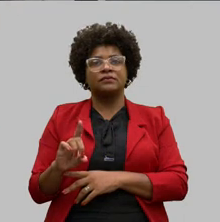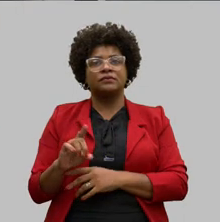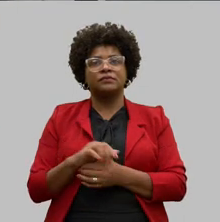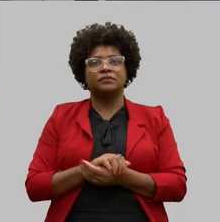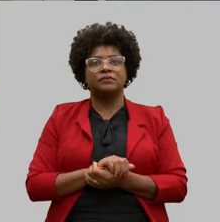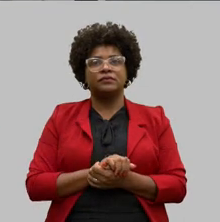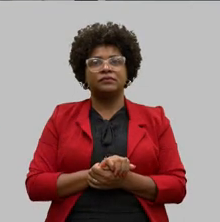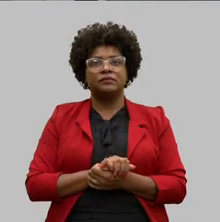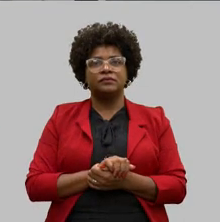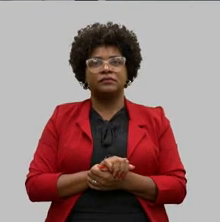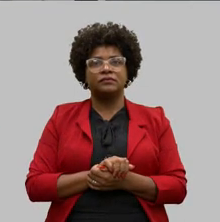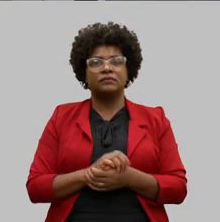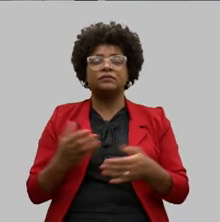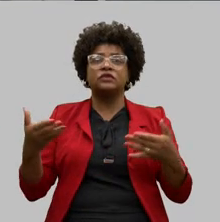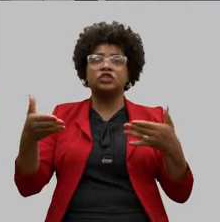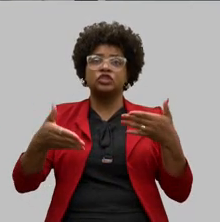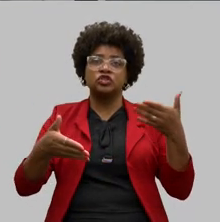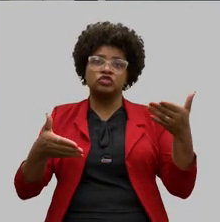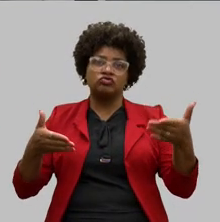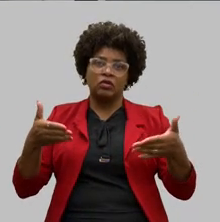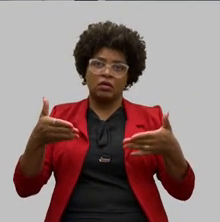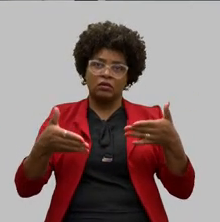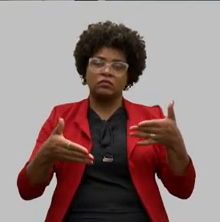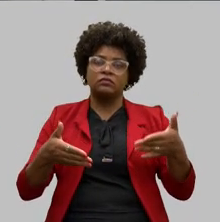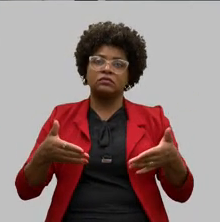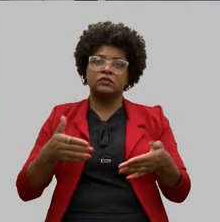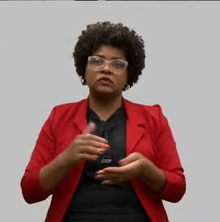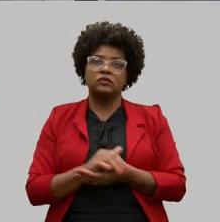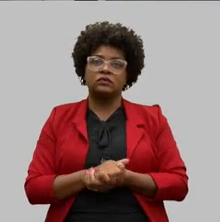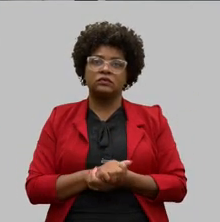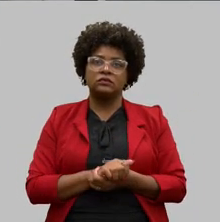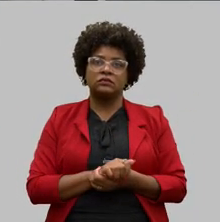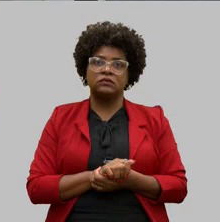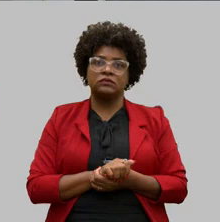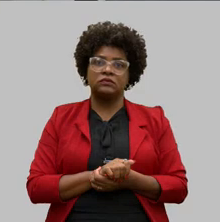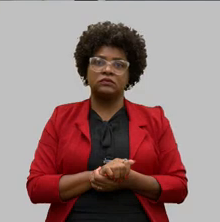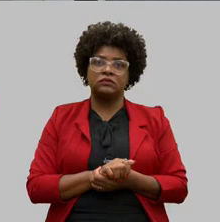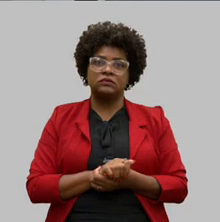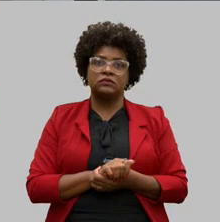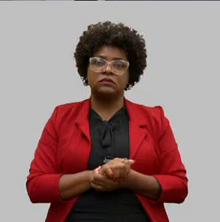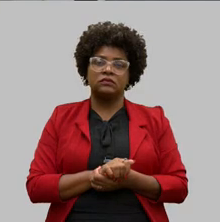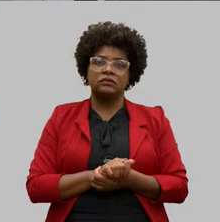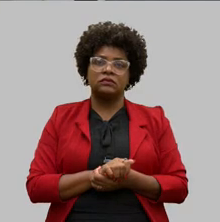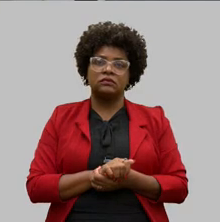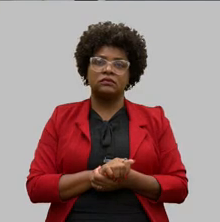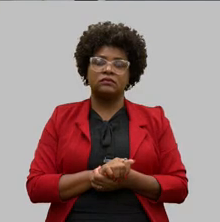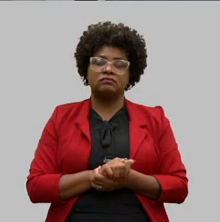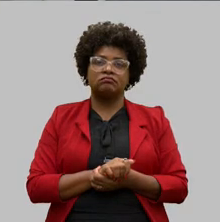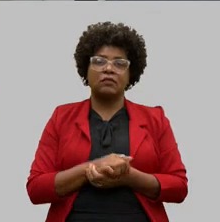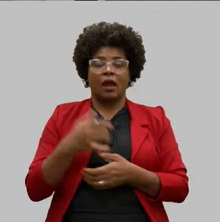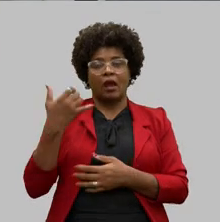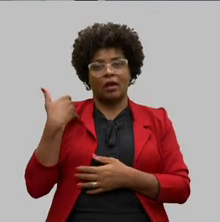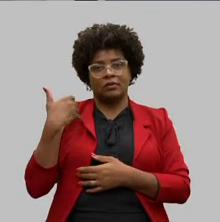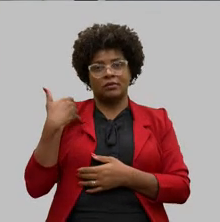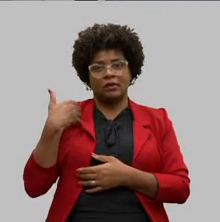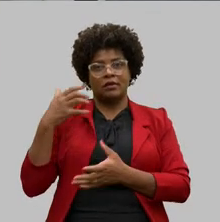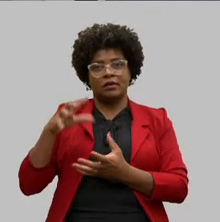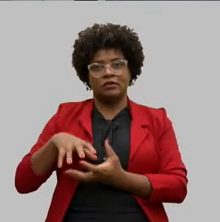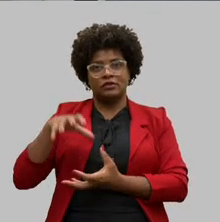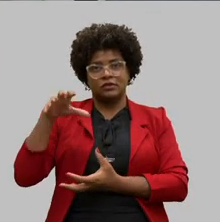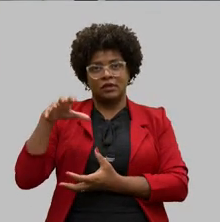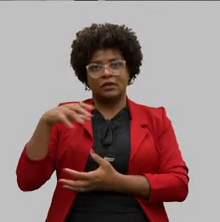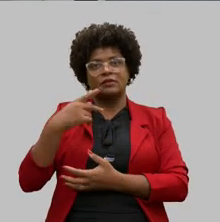que tá chegando é tá ficando idoso pessoa com